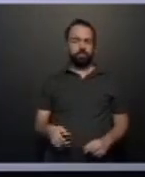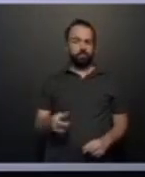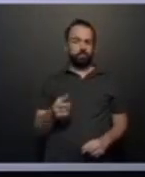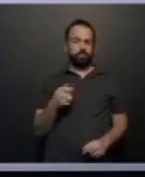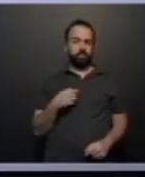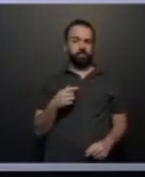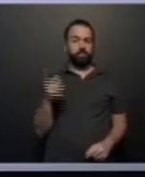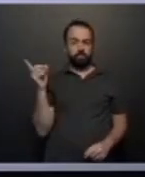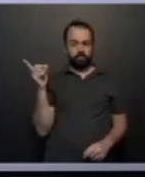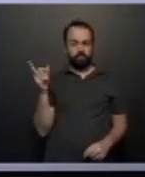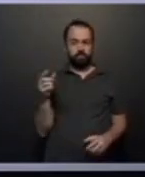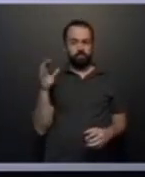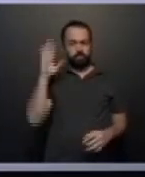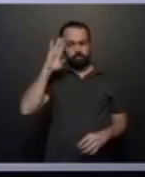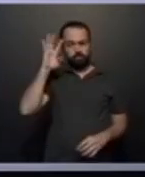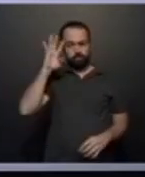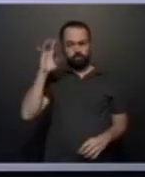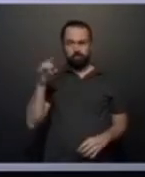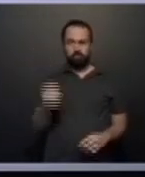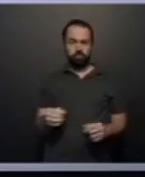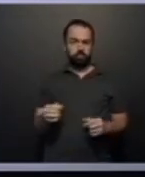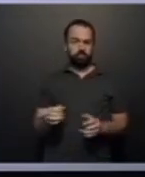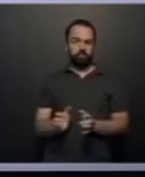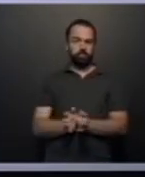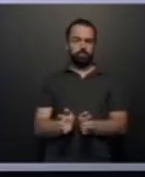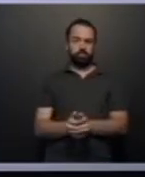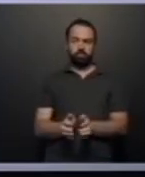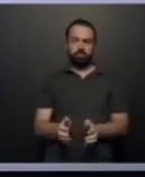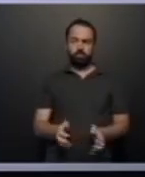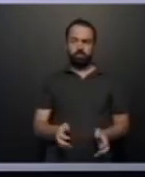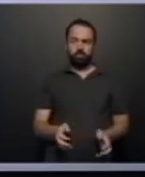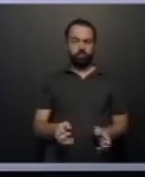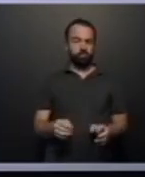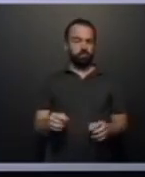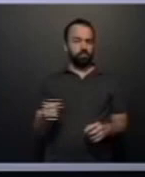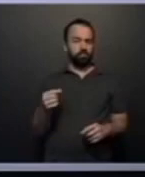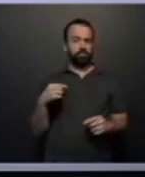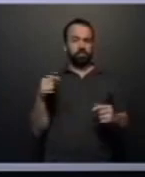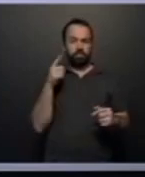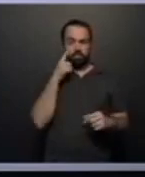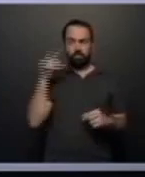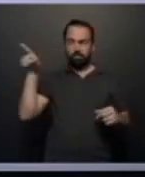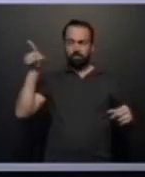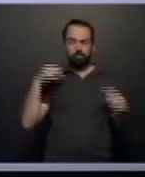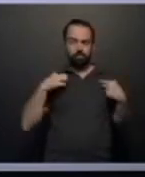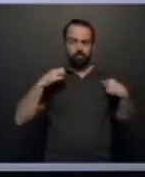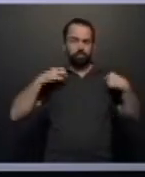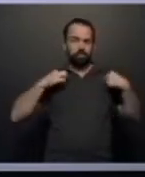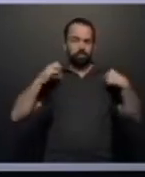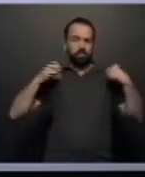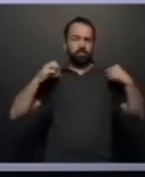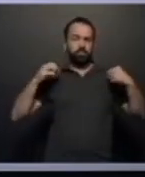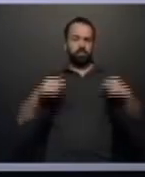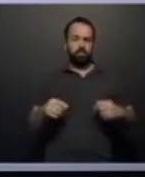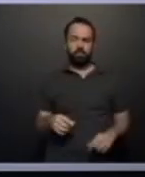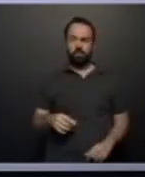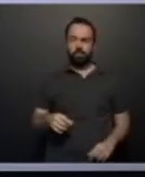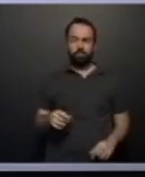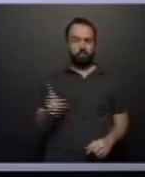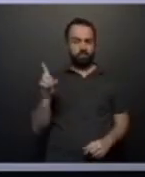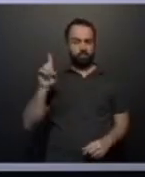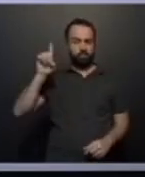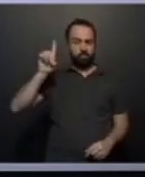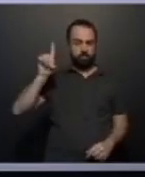Daí vem a teoria dos conjuntos. Fazendo uma analogia aqui com as roupas e um armário, nós podemos observar que na